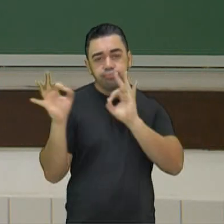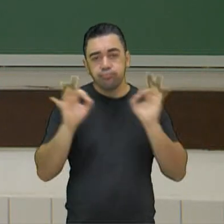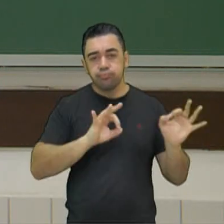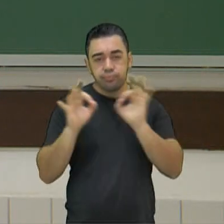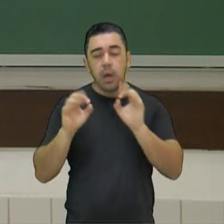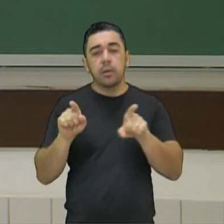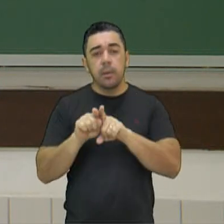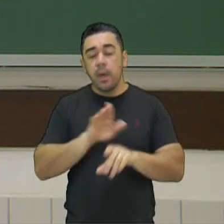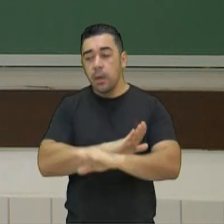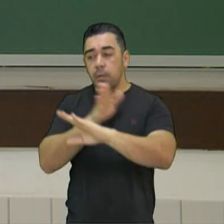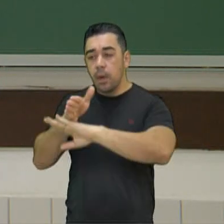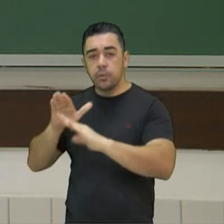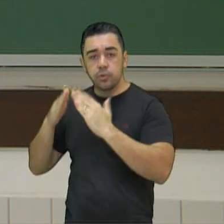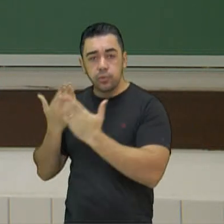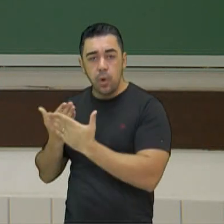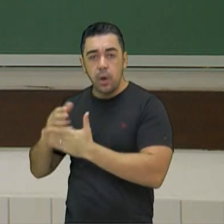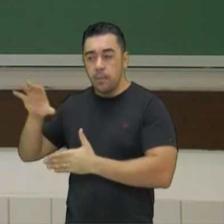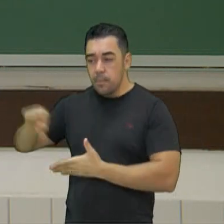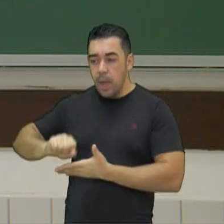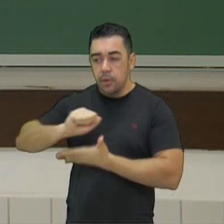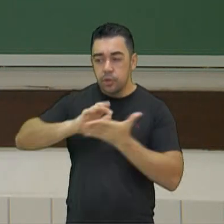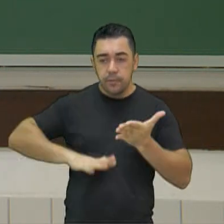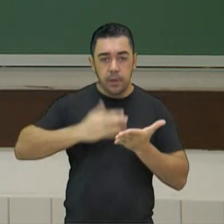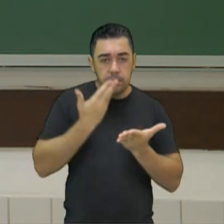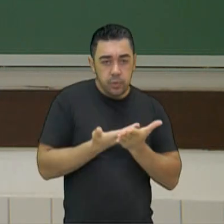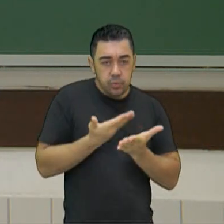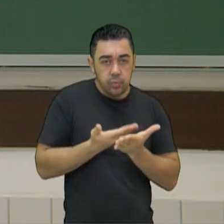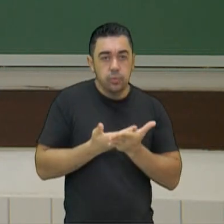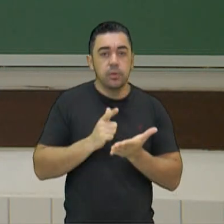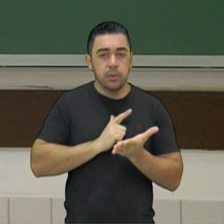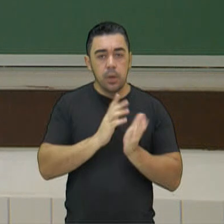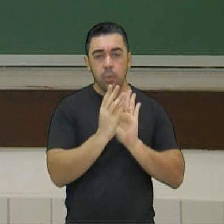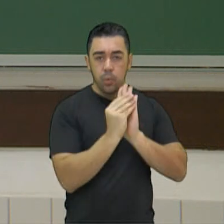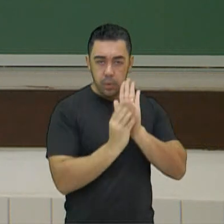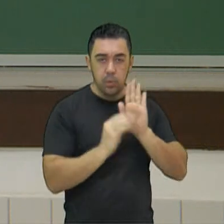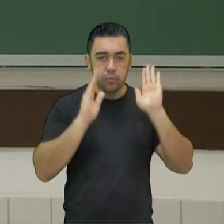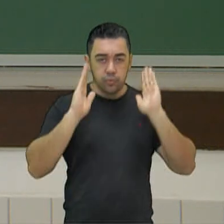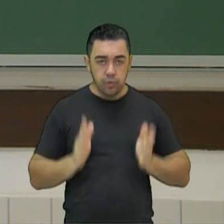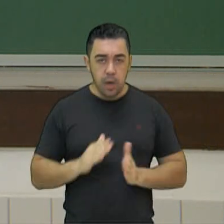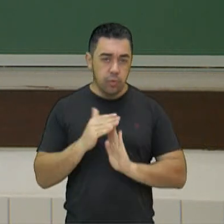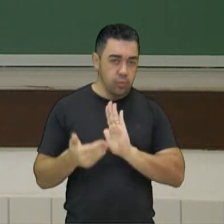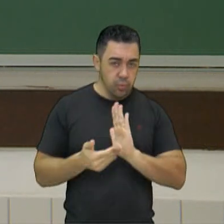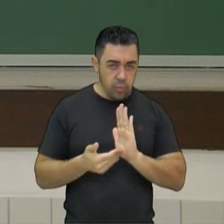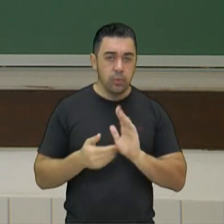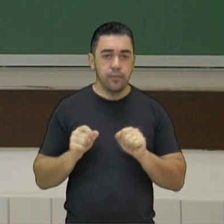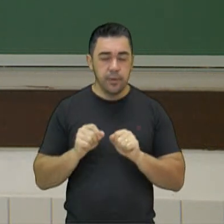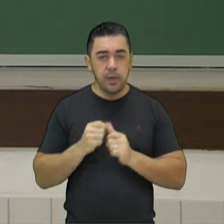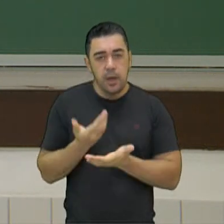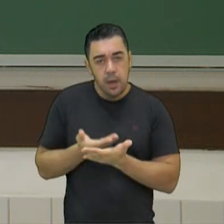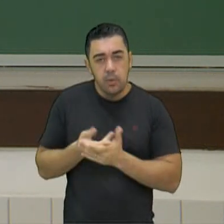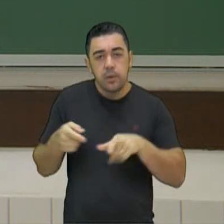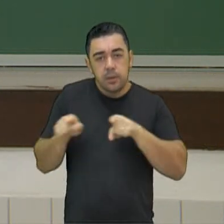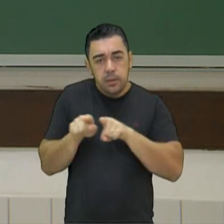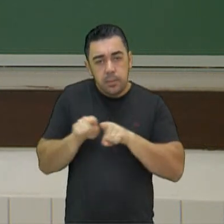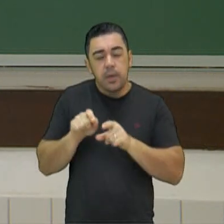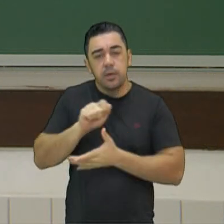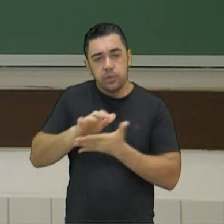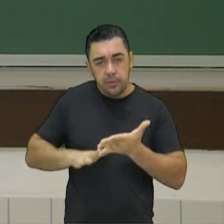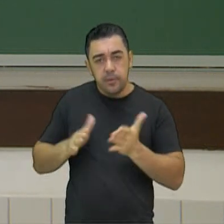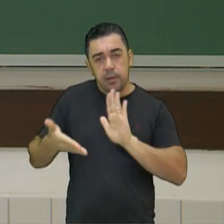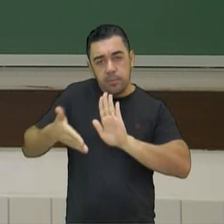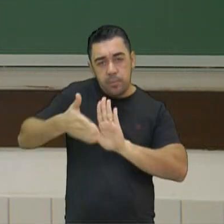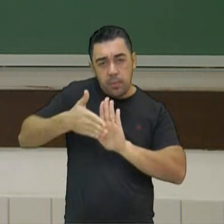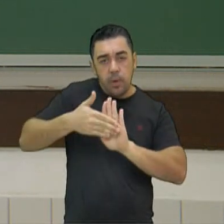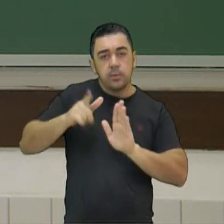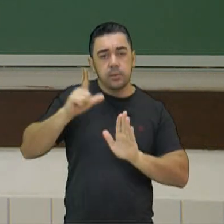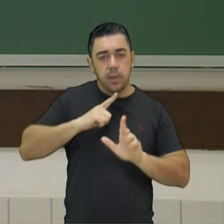na escola a trilha para estudos. Essa trilha para estudos tem todo o conteúdo que está sendo trabalhado durante as aulas e também os exercícios que são propostos